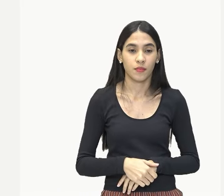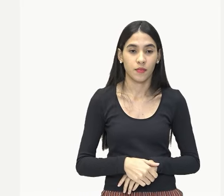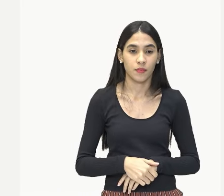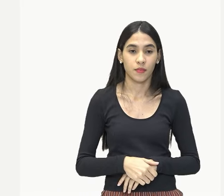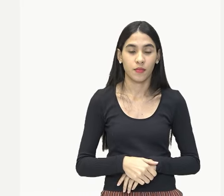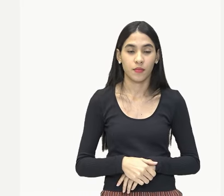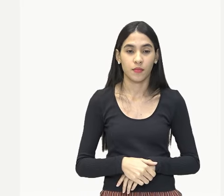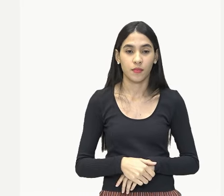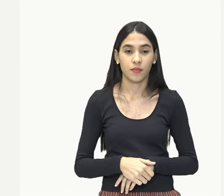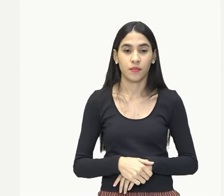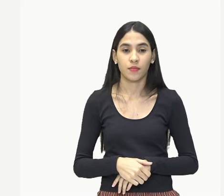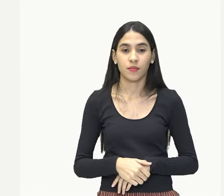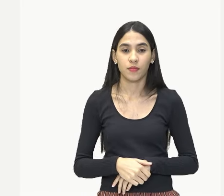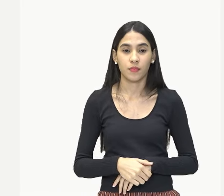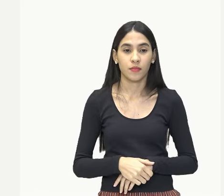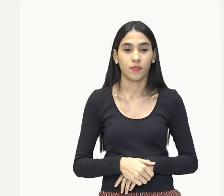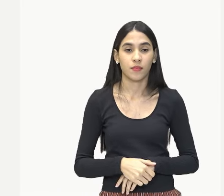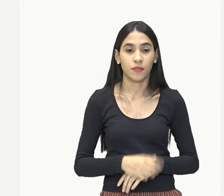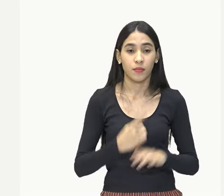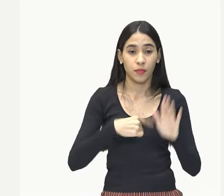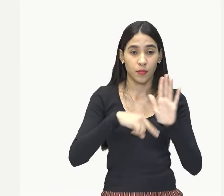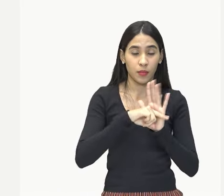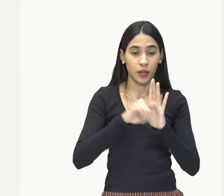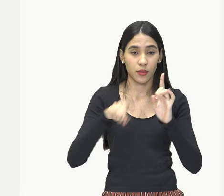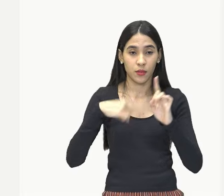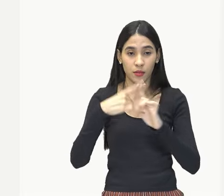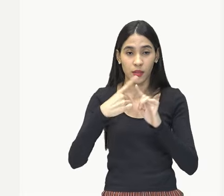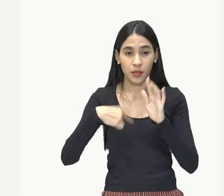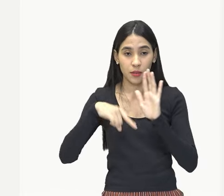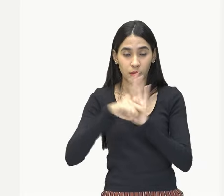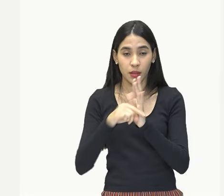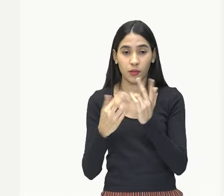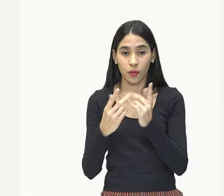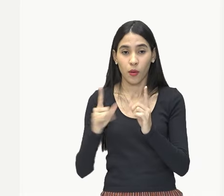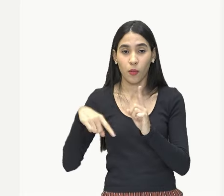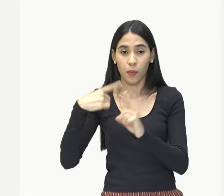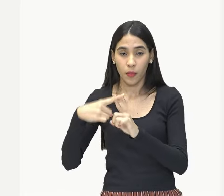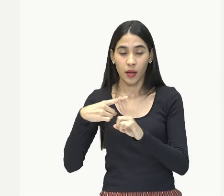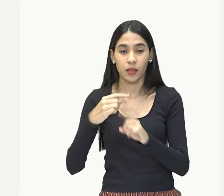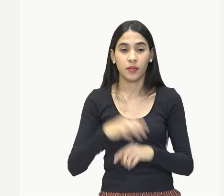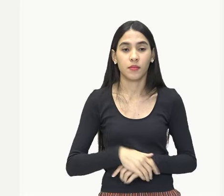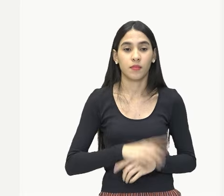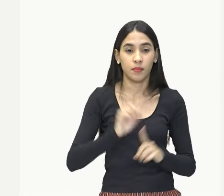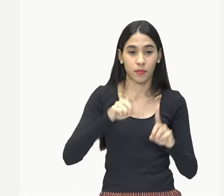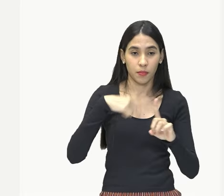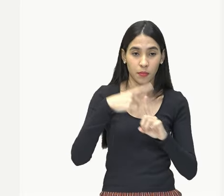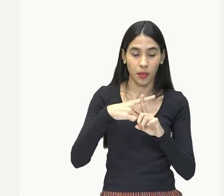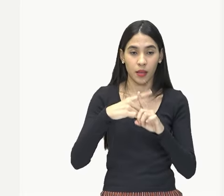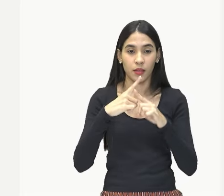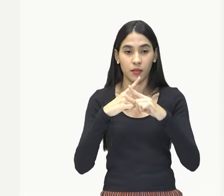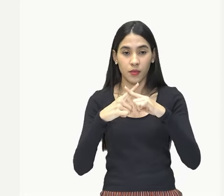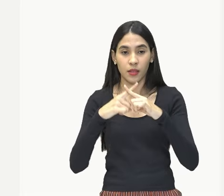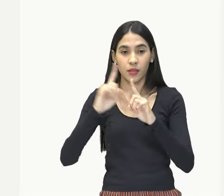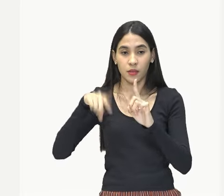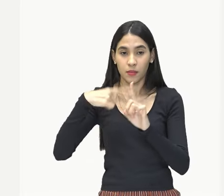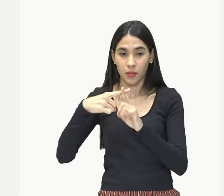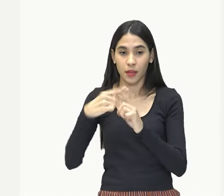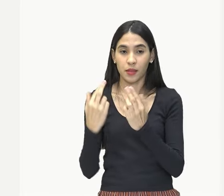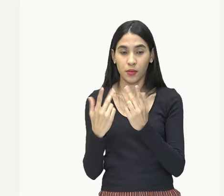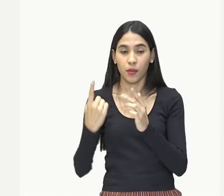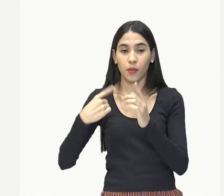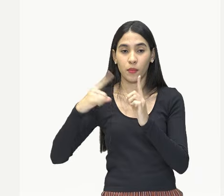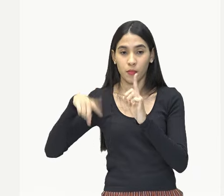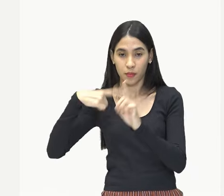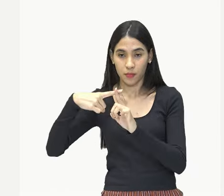ok? Menos multiplicado por menos, mais. Mais com mais na multiplicação vai dar o quê?